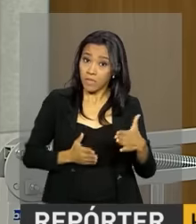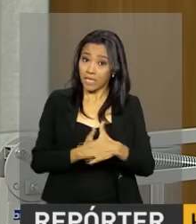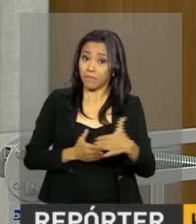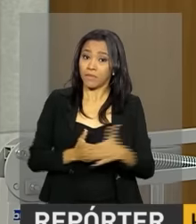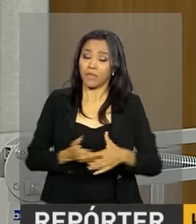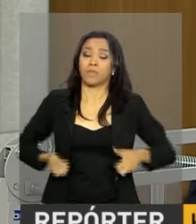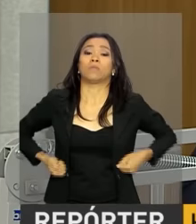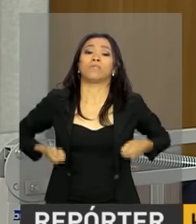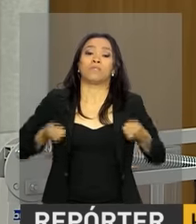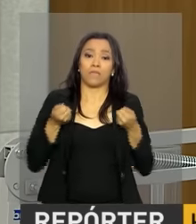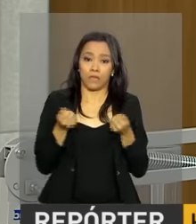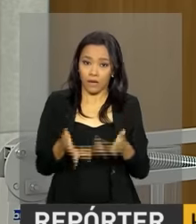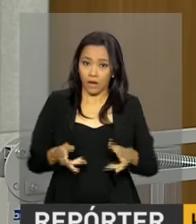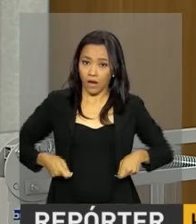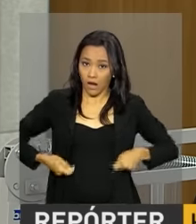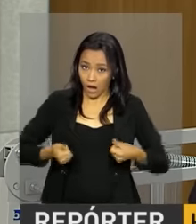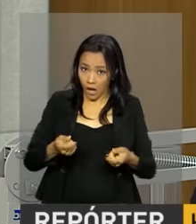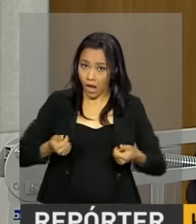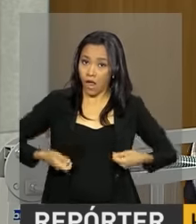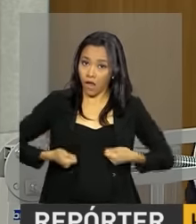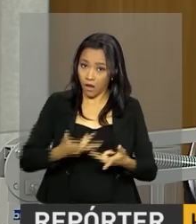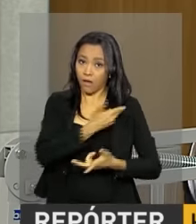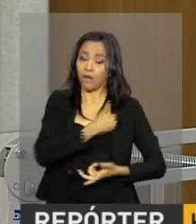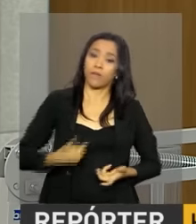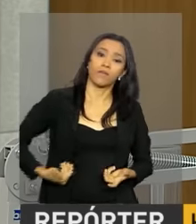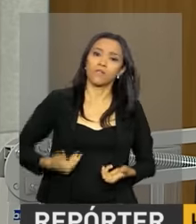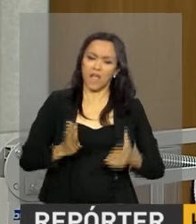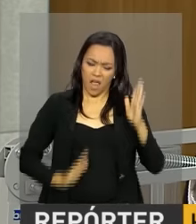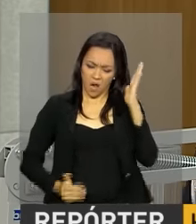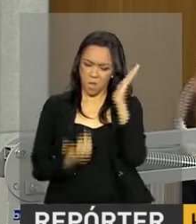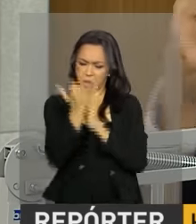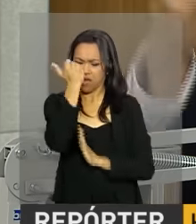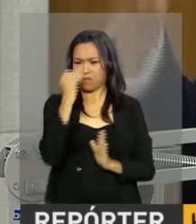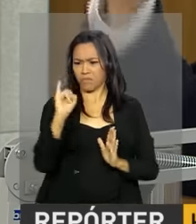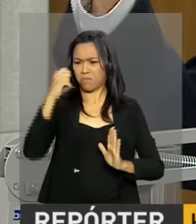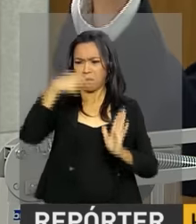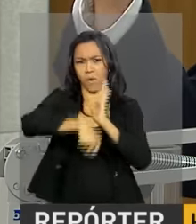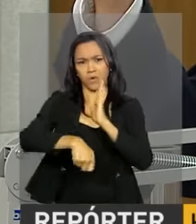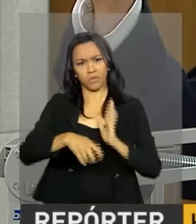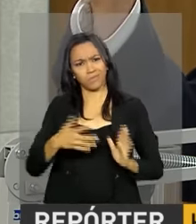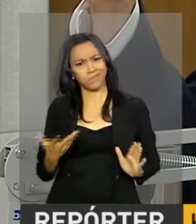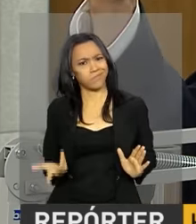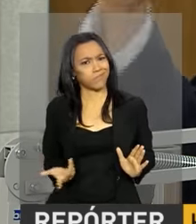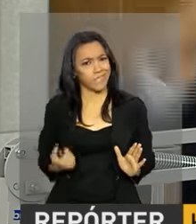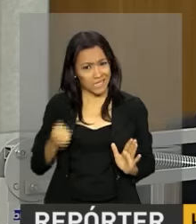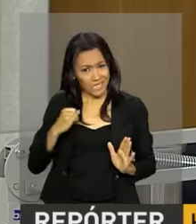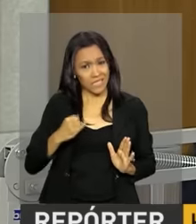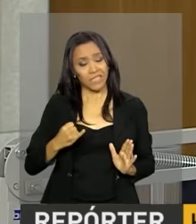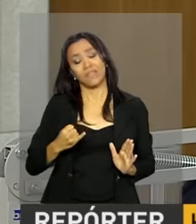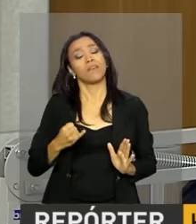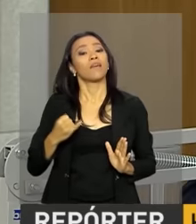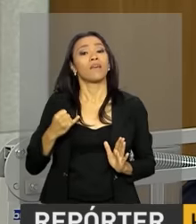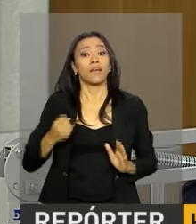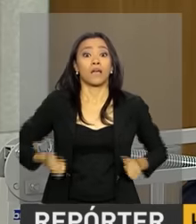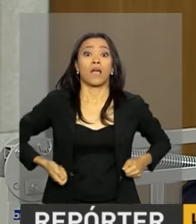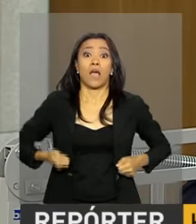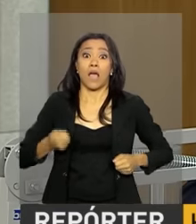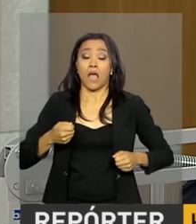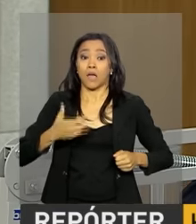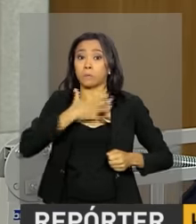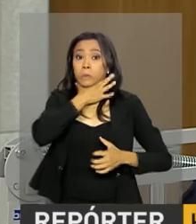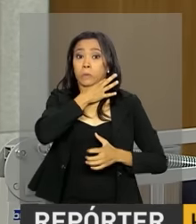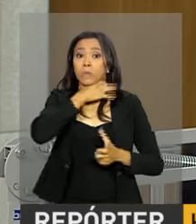despesas é tão simples quanto isso o aumento de imposto seria necessário se as despesas continuassem a crescer de forma